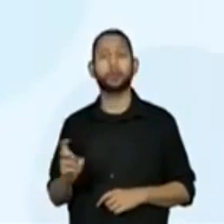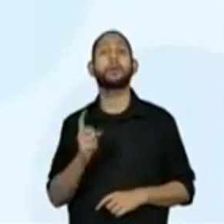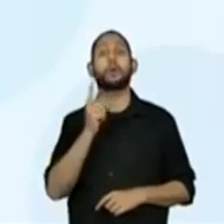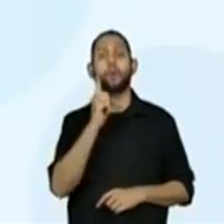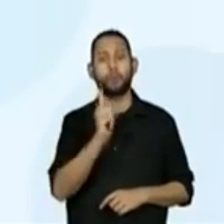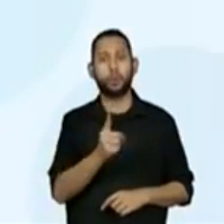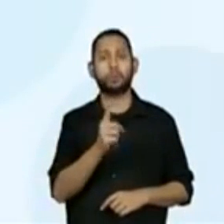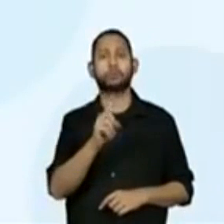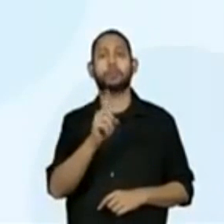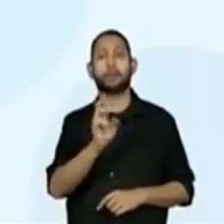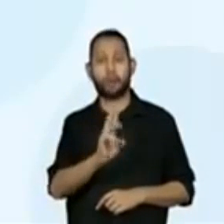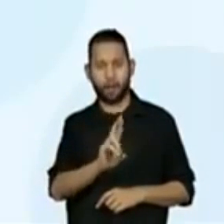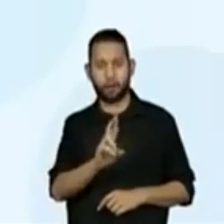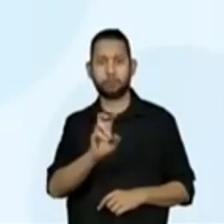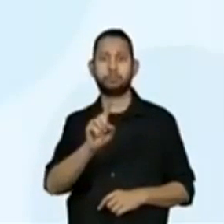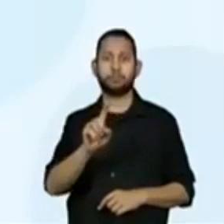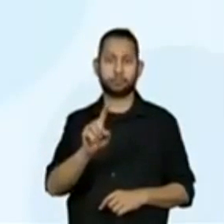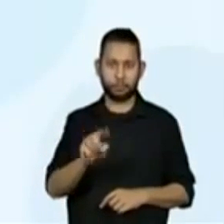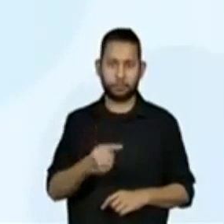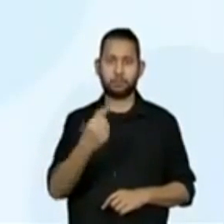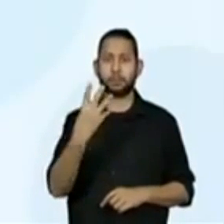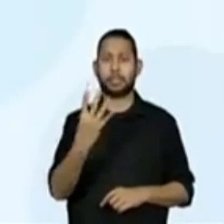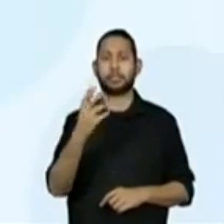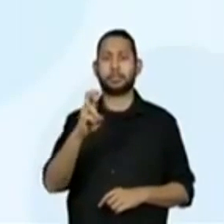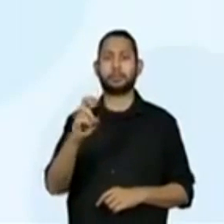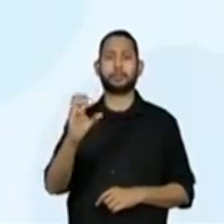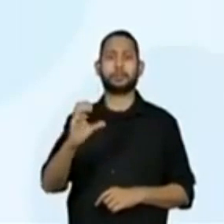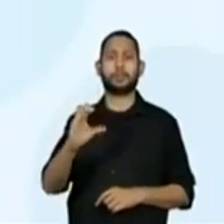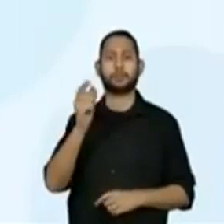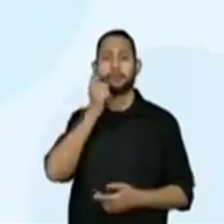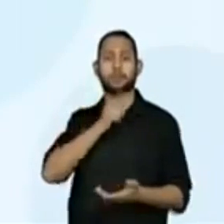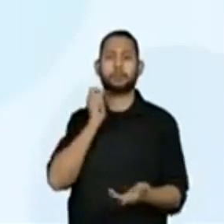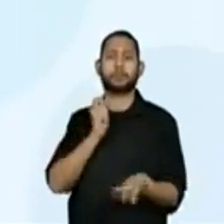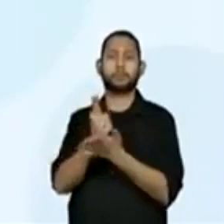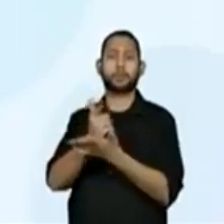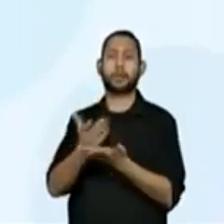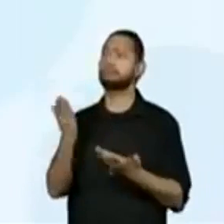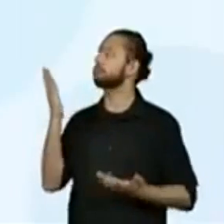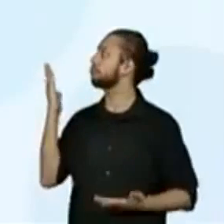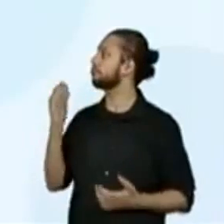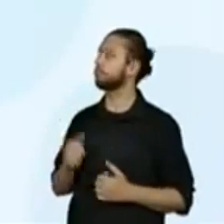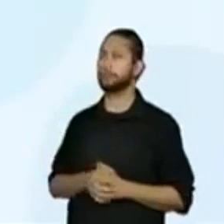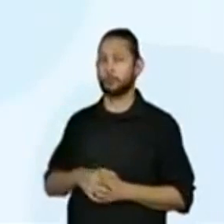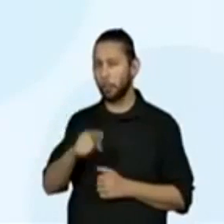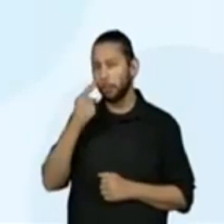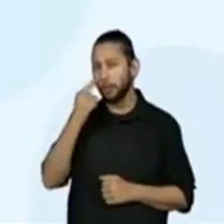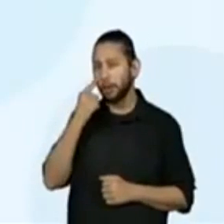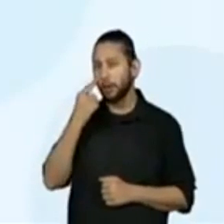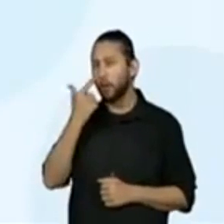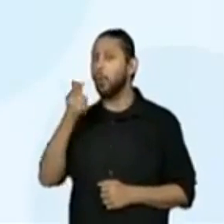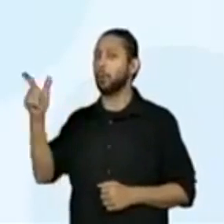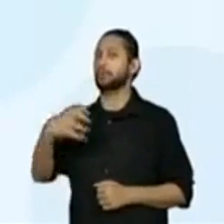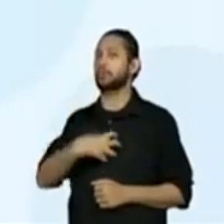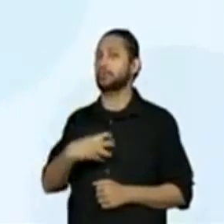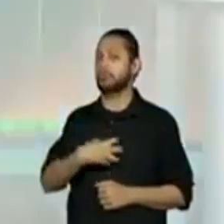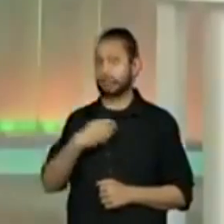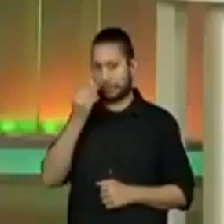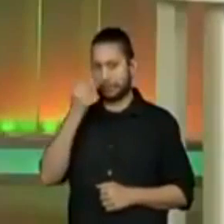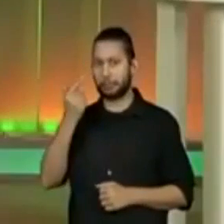esse pacote de salgadinho só com moedas. Tá vendo, pessoal? Vamos ver se a gente consegue fazer mais uma